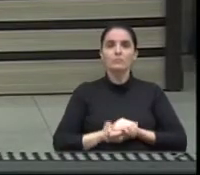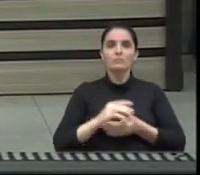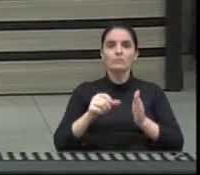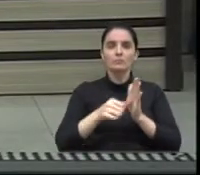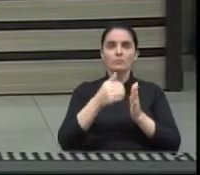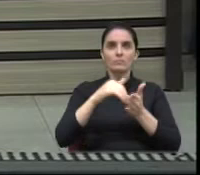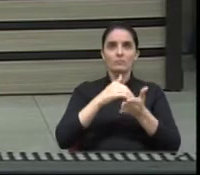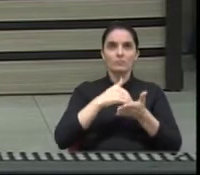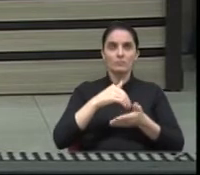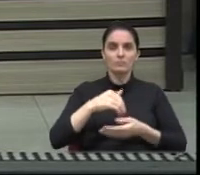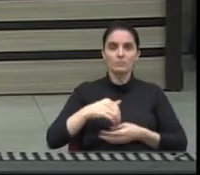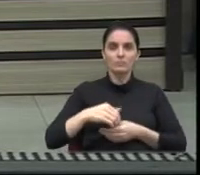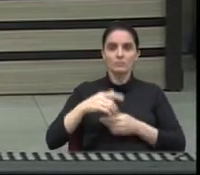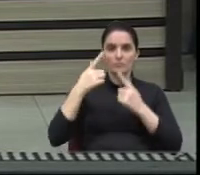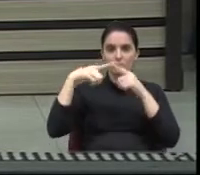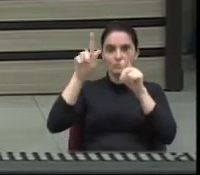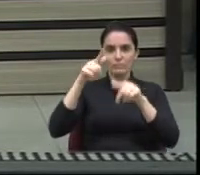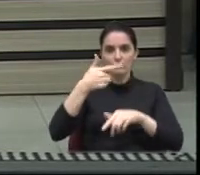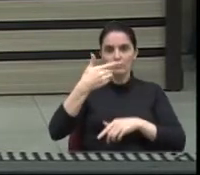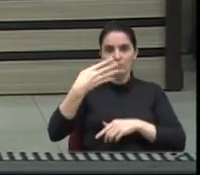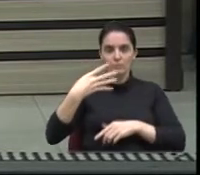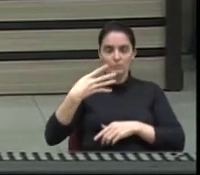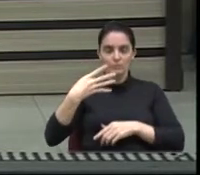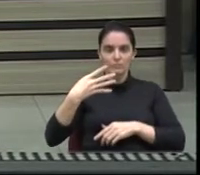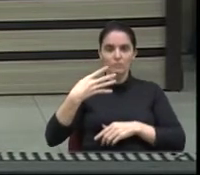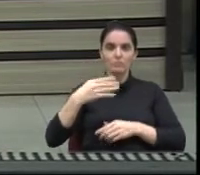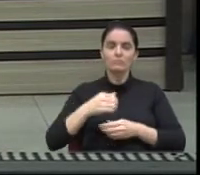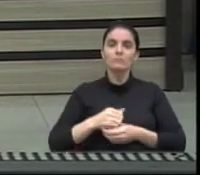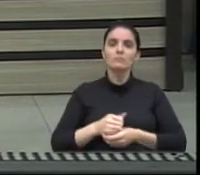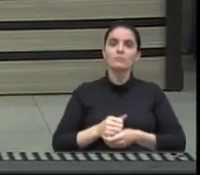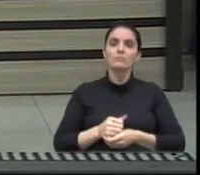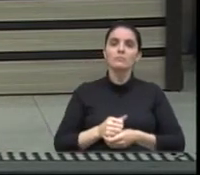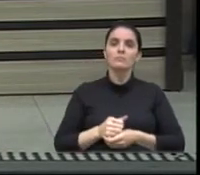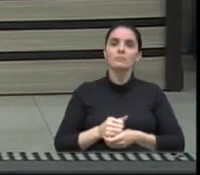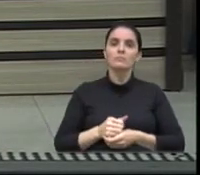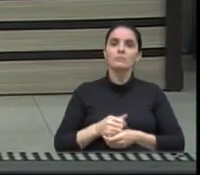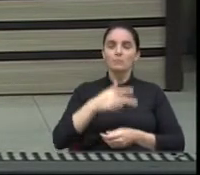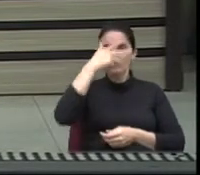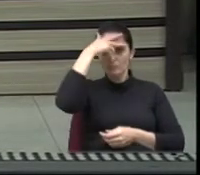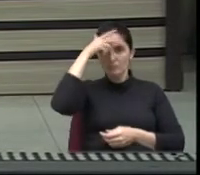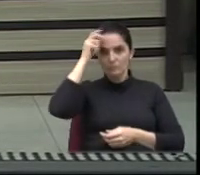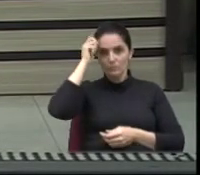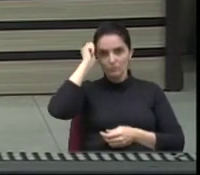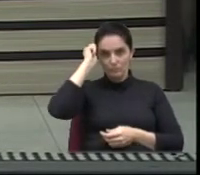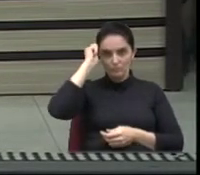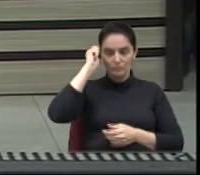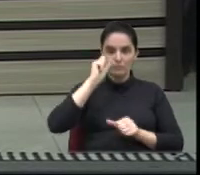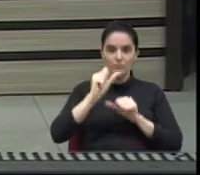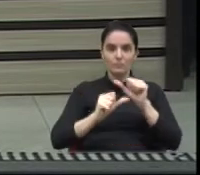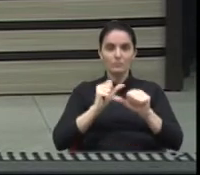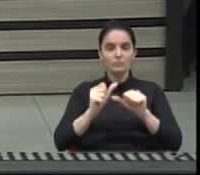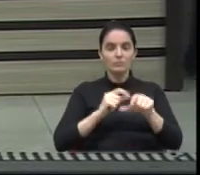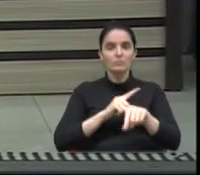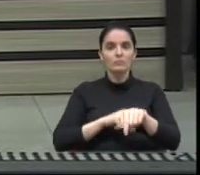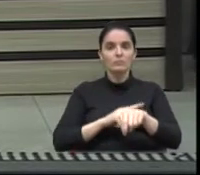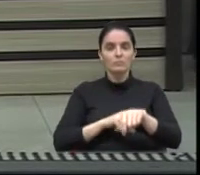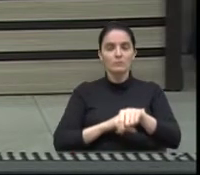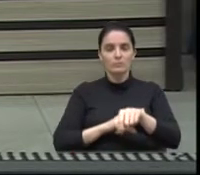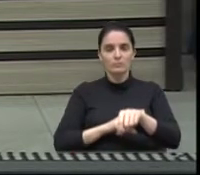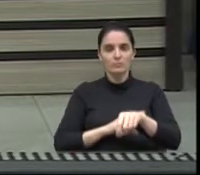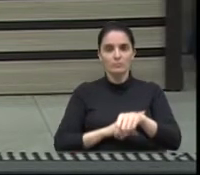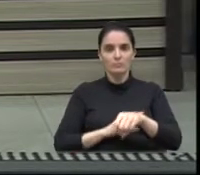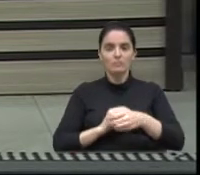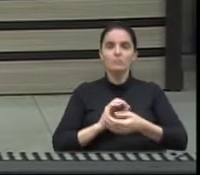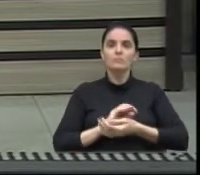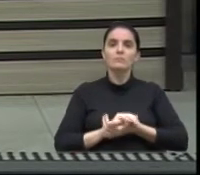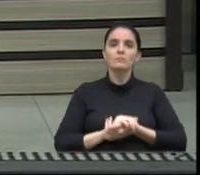secretária. Moção de apelo número 24/2017. Moção de apelo para que a Prefeitura, antes de alterar o funcionamento dos dois órgãos SEMA e Projeto